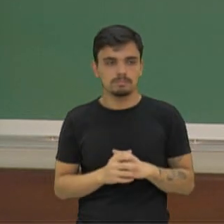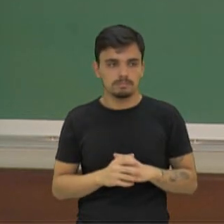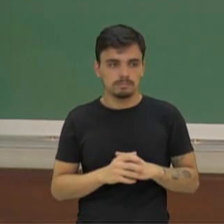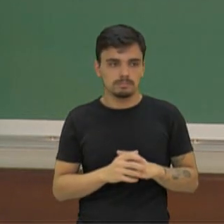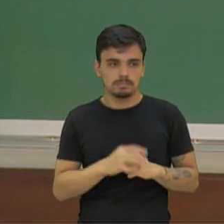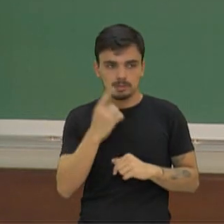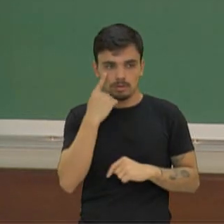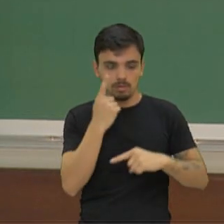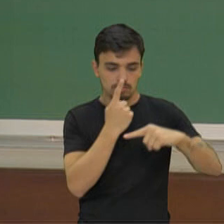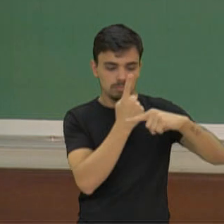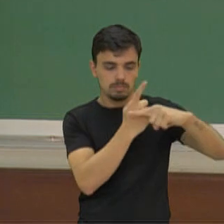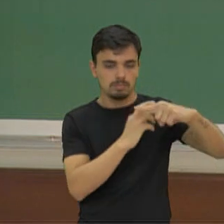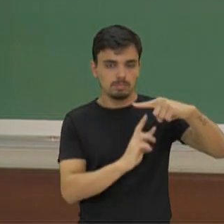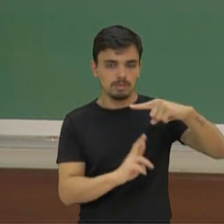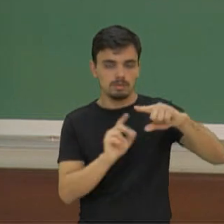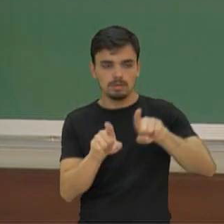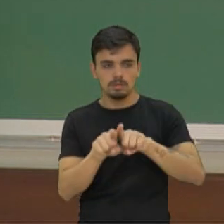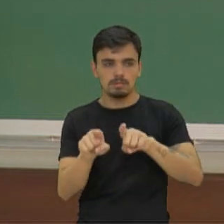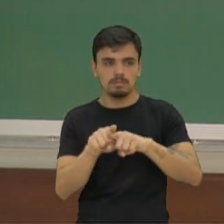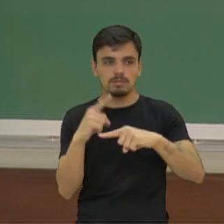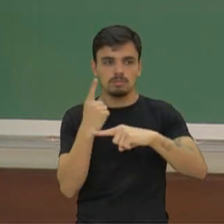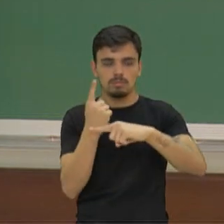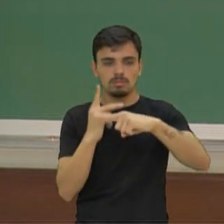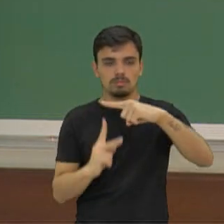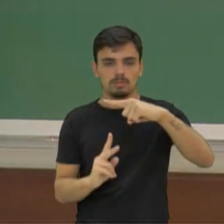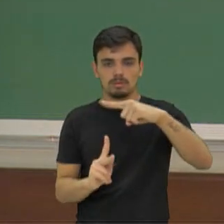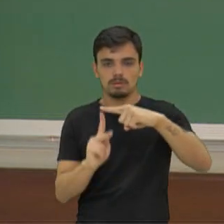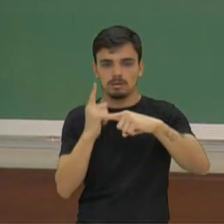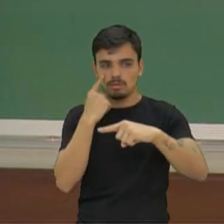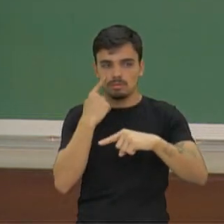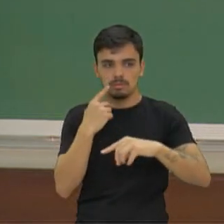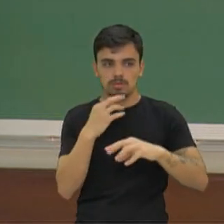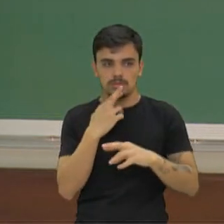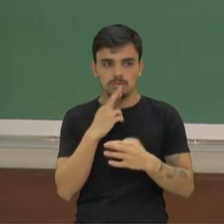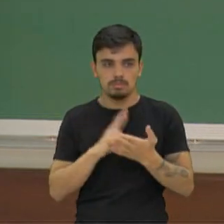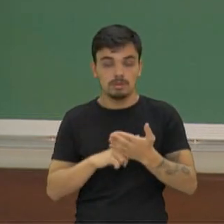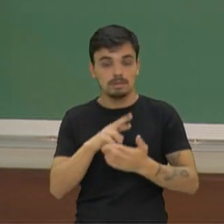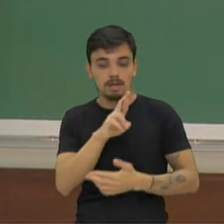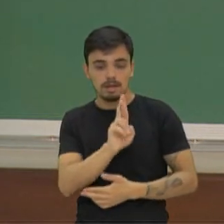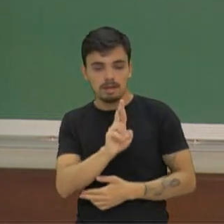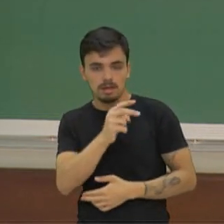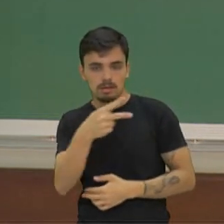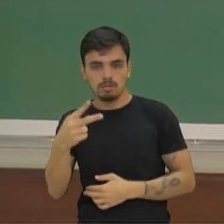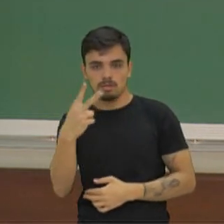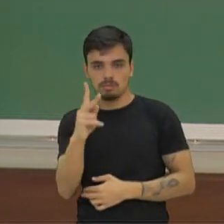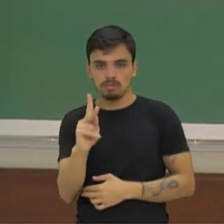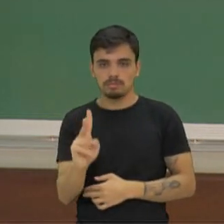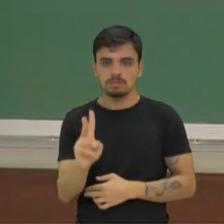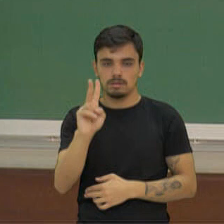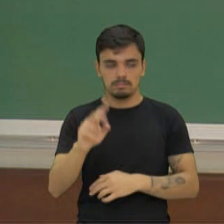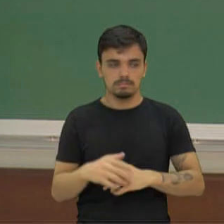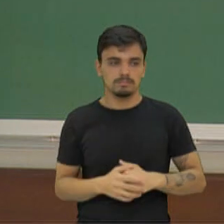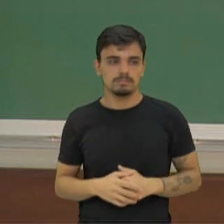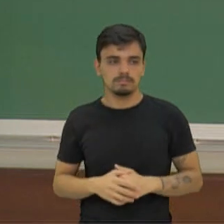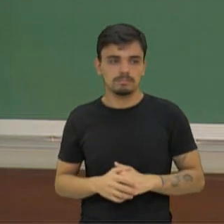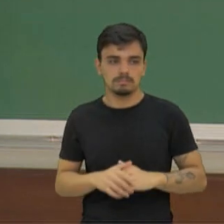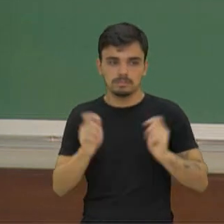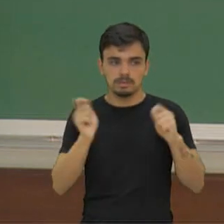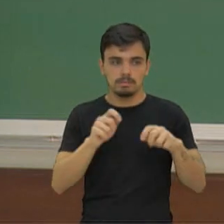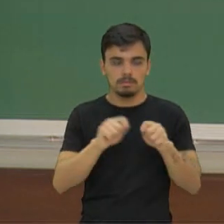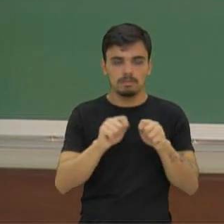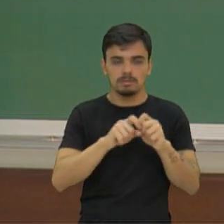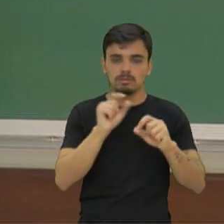1 sobre 2K, ou seja, R' é igual a 2K. Ok? Agora que eu tenho o R', posso fazer